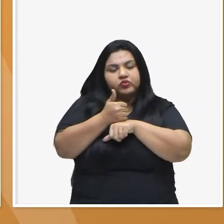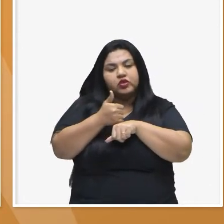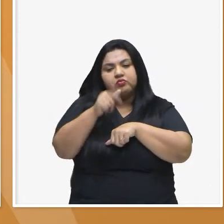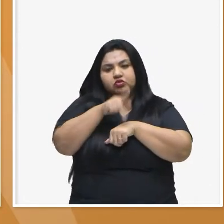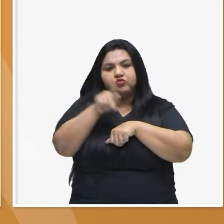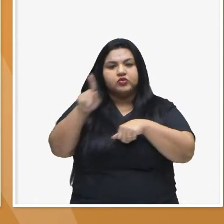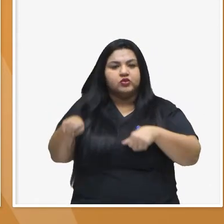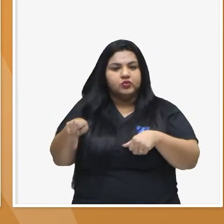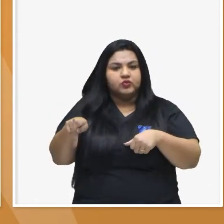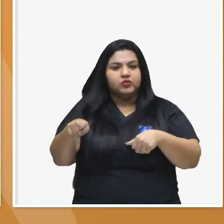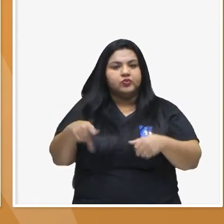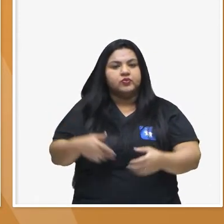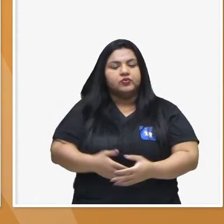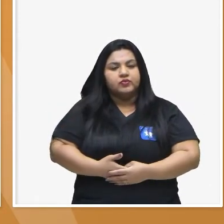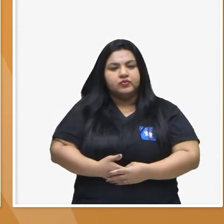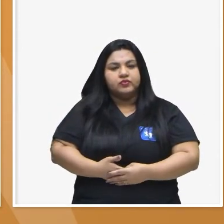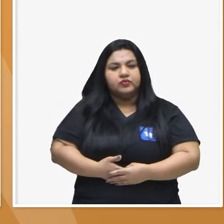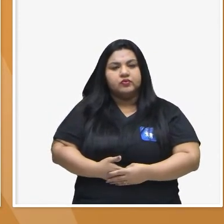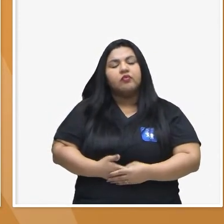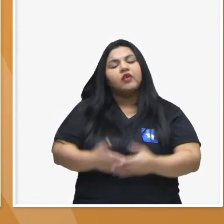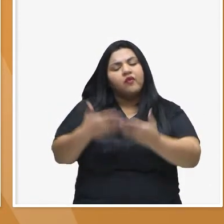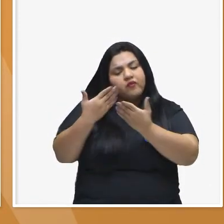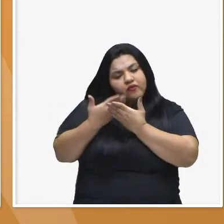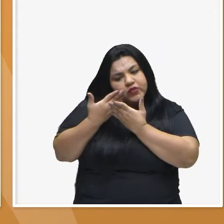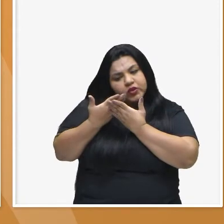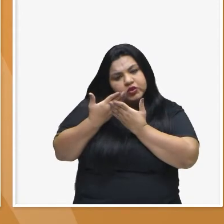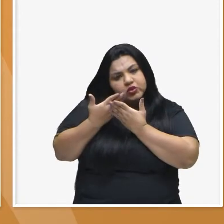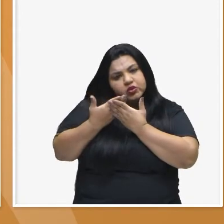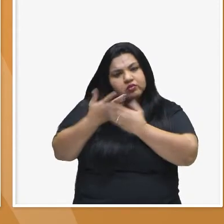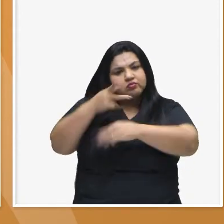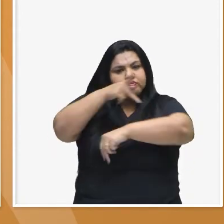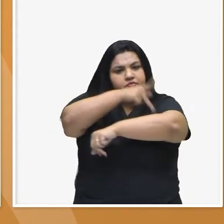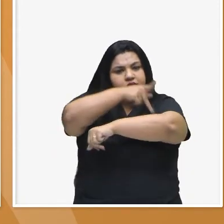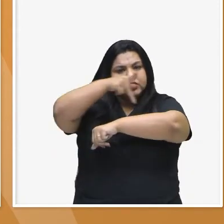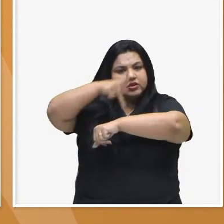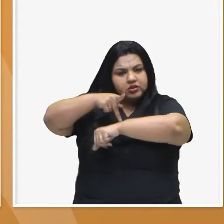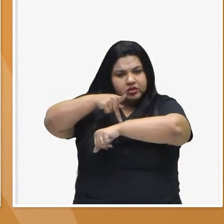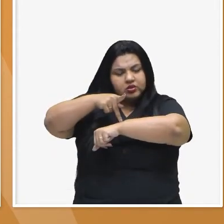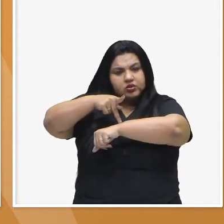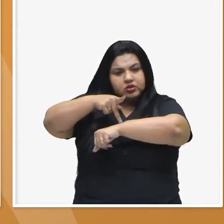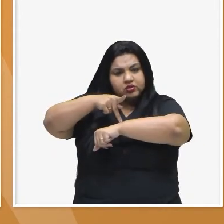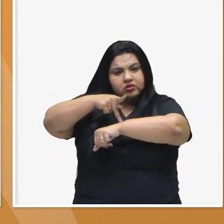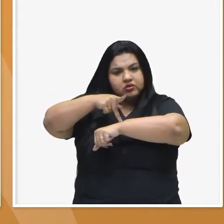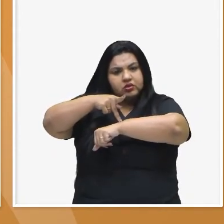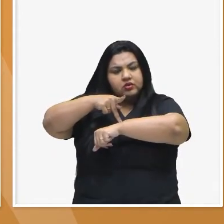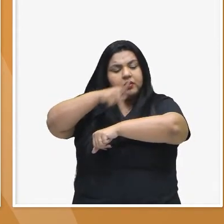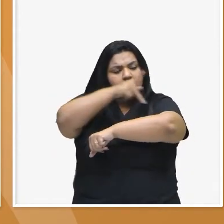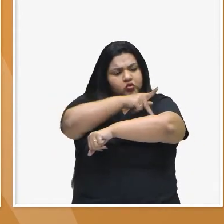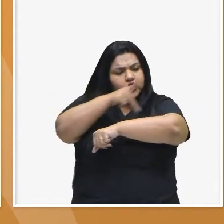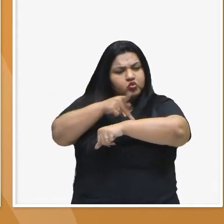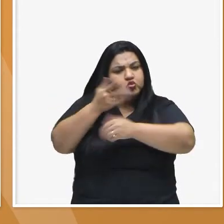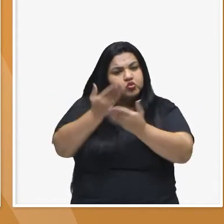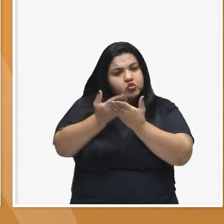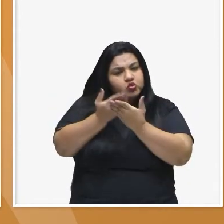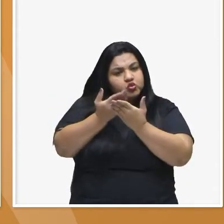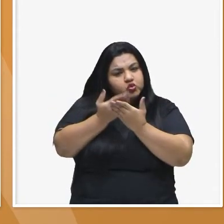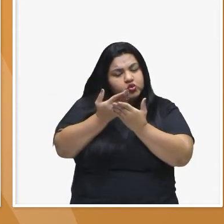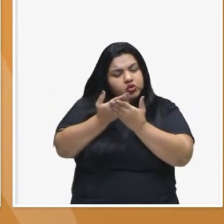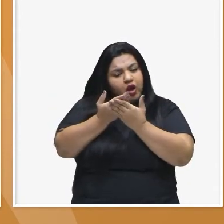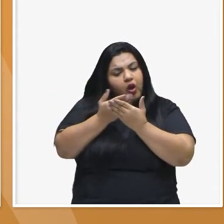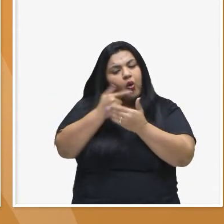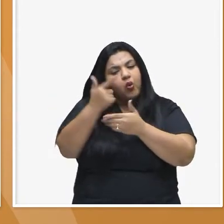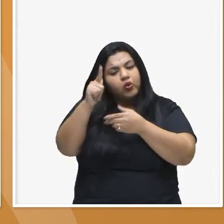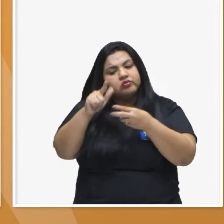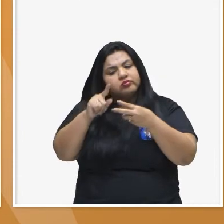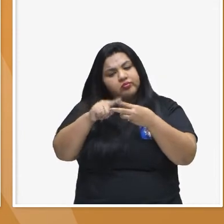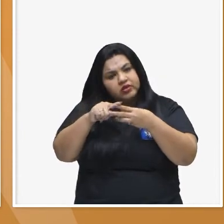professora. Aí você vai estudar. Quero ser pedagoga, né? Pedagogo, você vai estudar. Começa um outro processo.